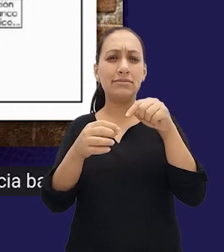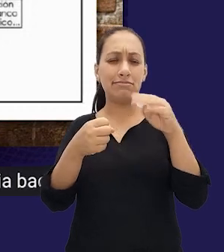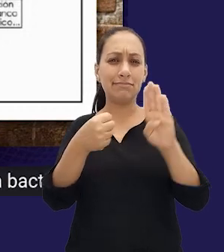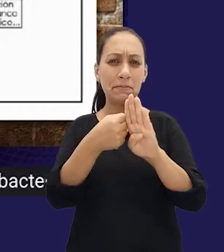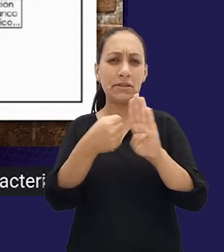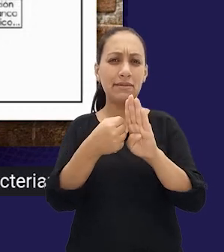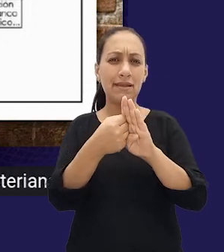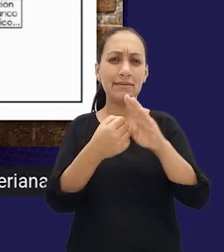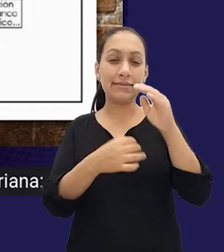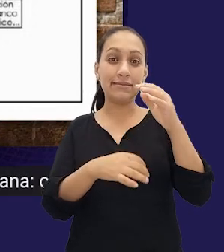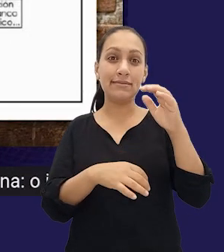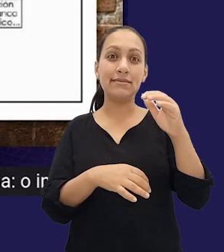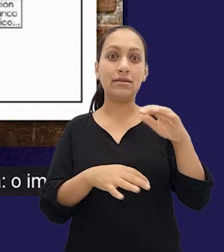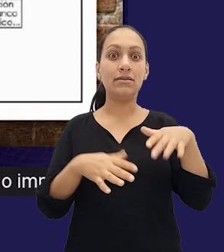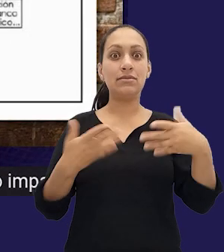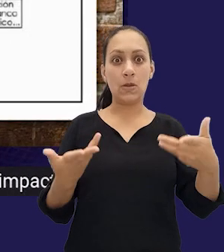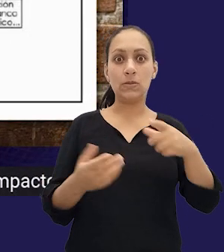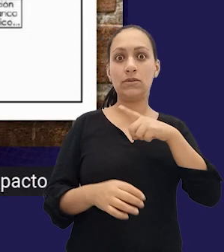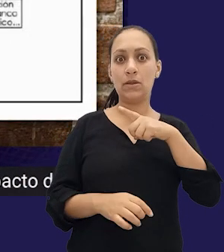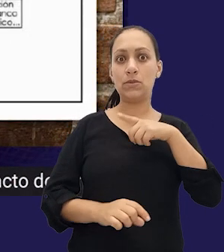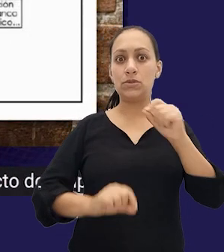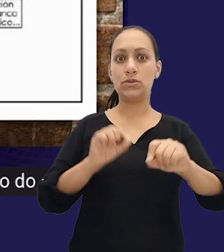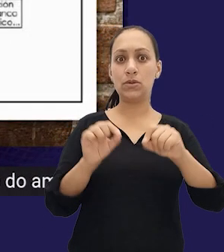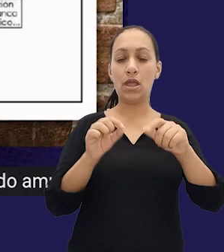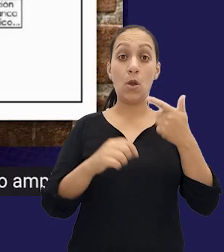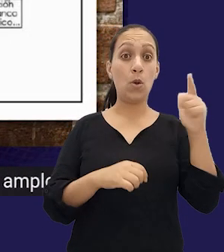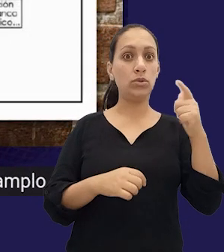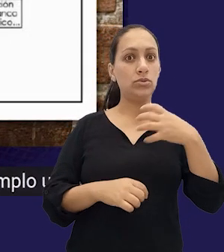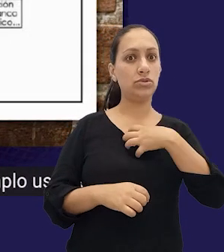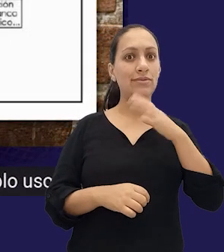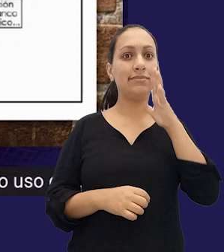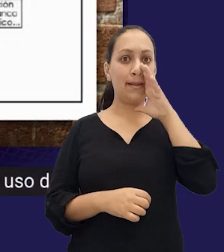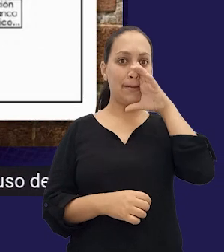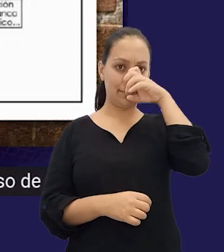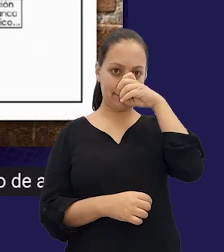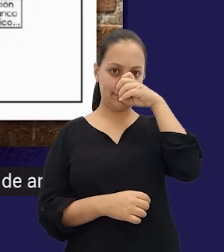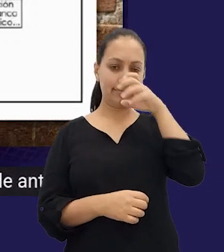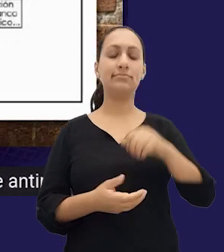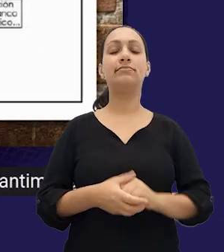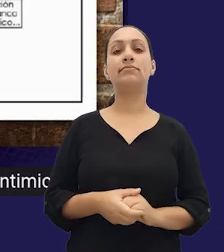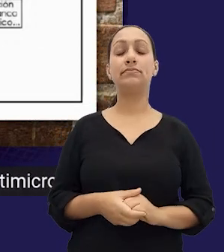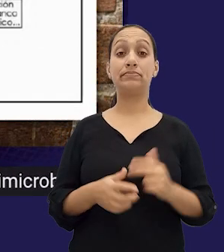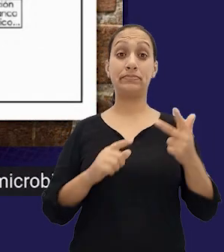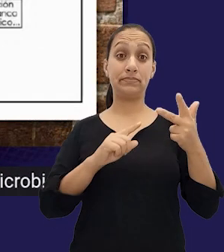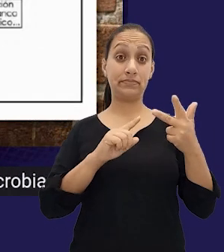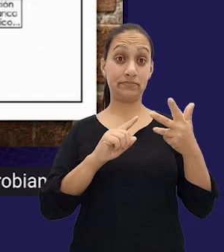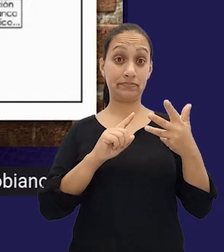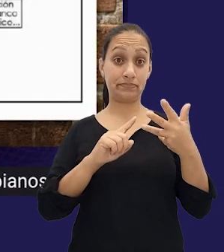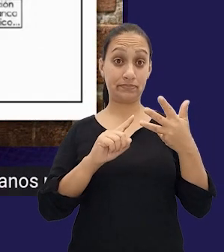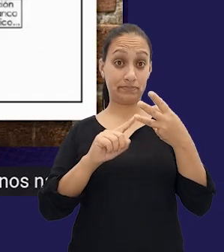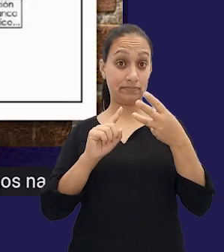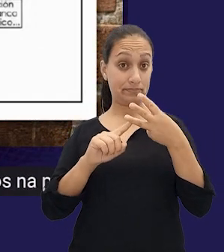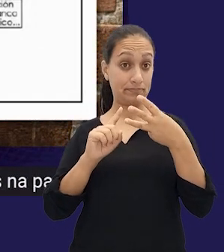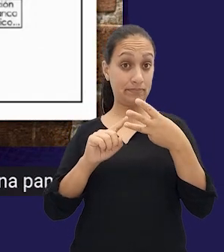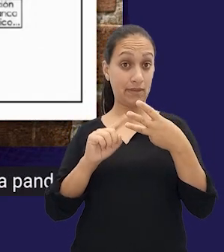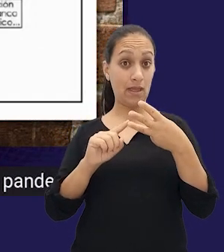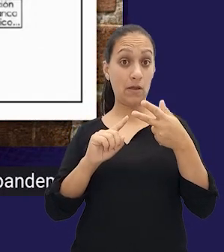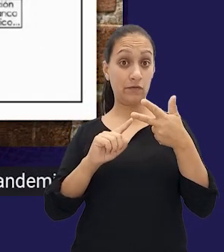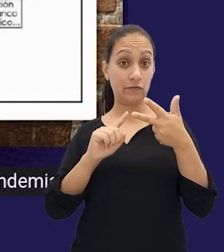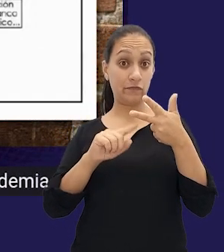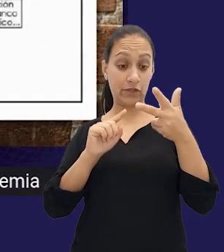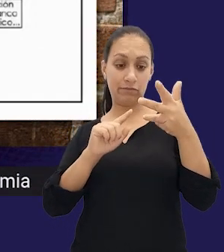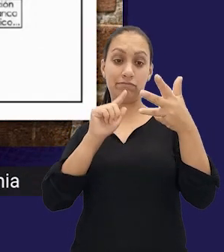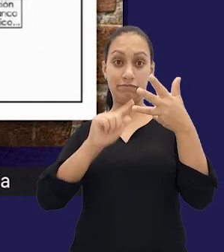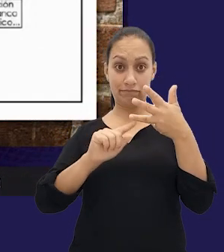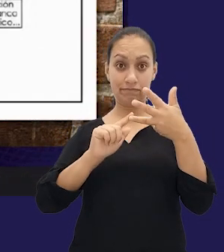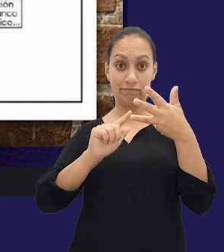tá? Então, com isso, nós também temos outra forma de resistência. E por fim, gente, mas não menos importante,